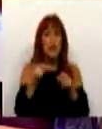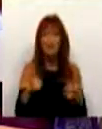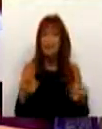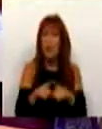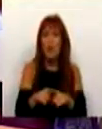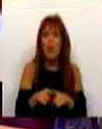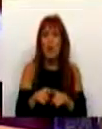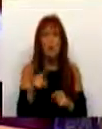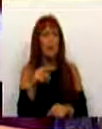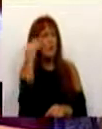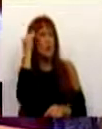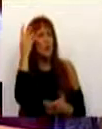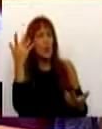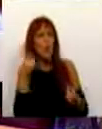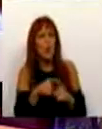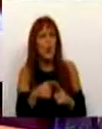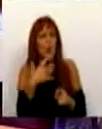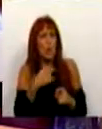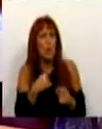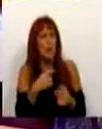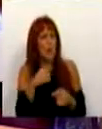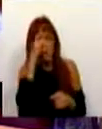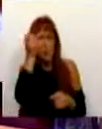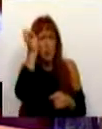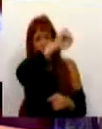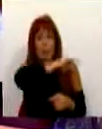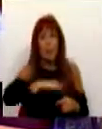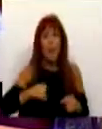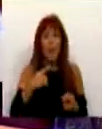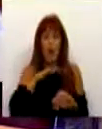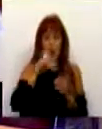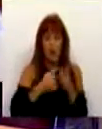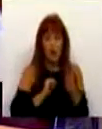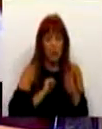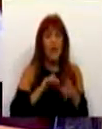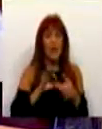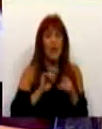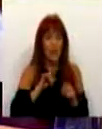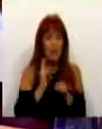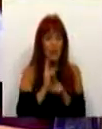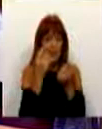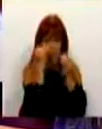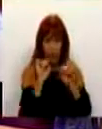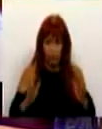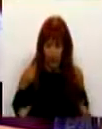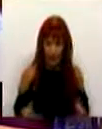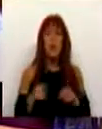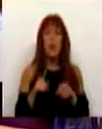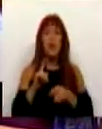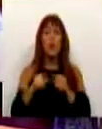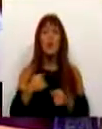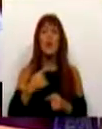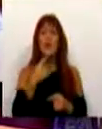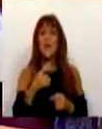ser uma miragem, passou a ser completamente desrespeitada a nossa Constituição no que diz respeito a essa mesma autonomia. E aquilo que